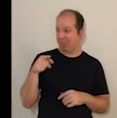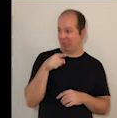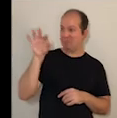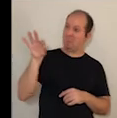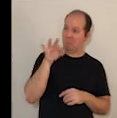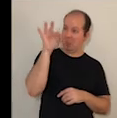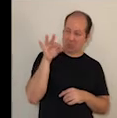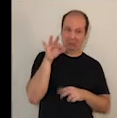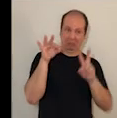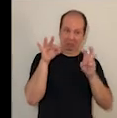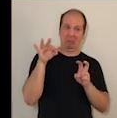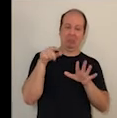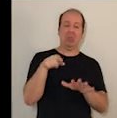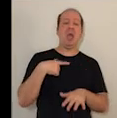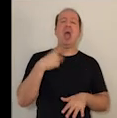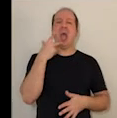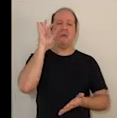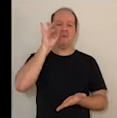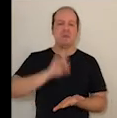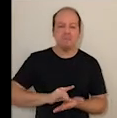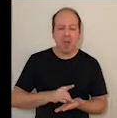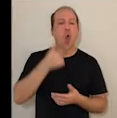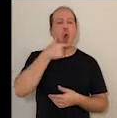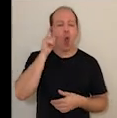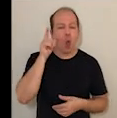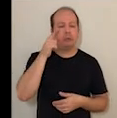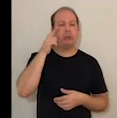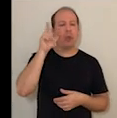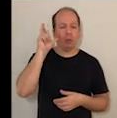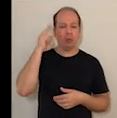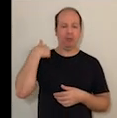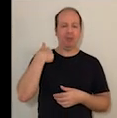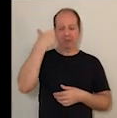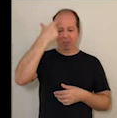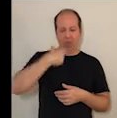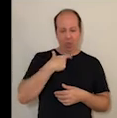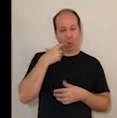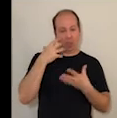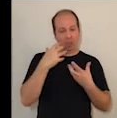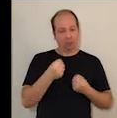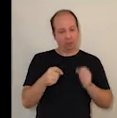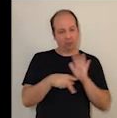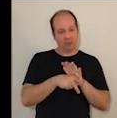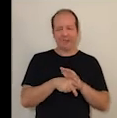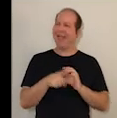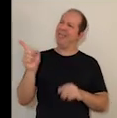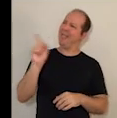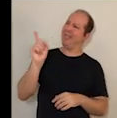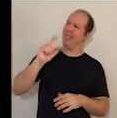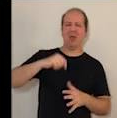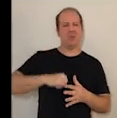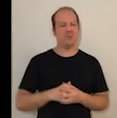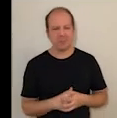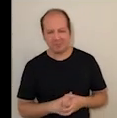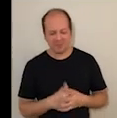esse mesmo indivíduo aí chamado Mosca reafirmaram-me ontem e hoje que o único herdeiro era eu. Não,